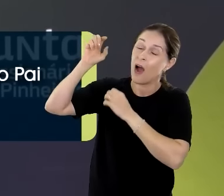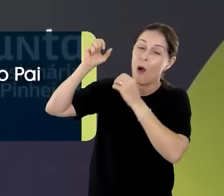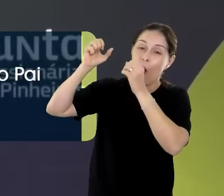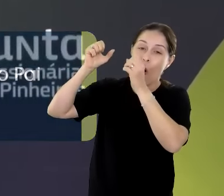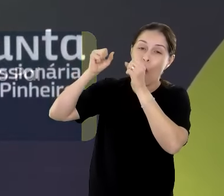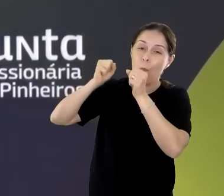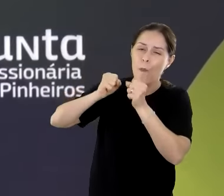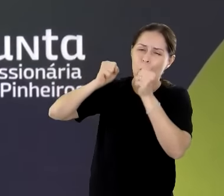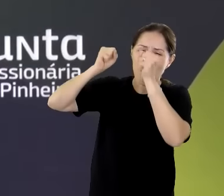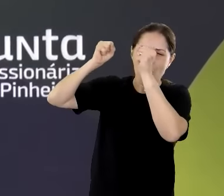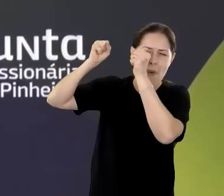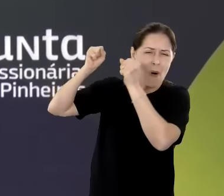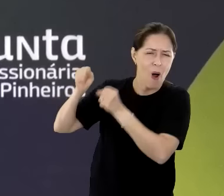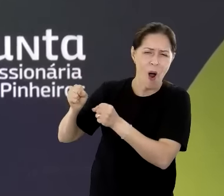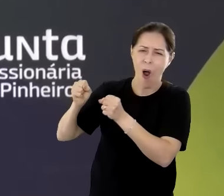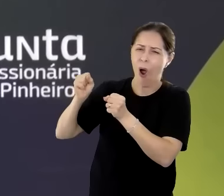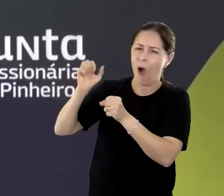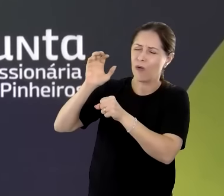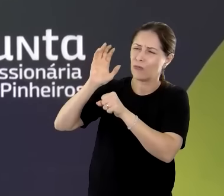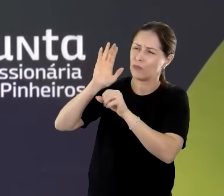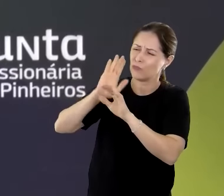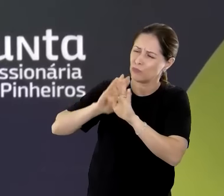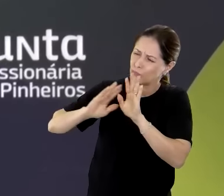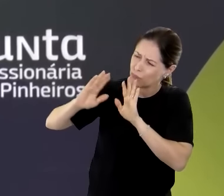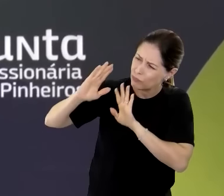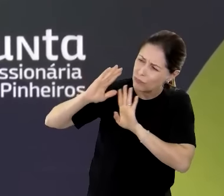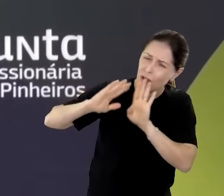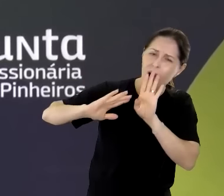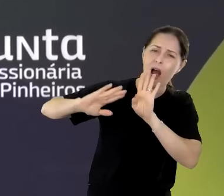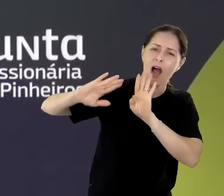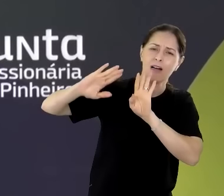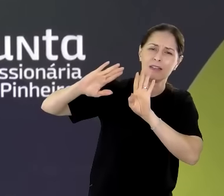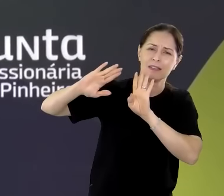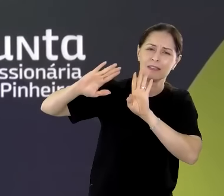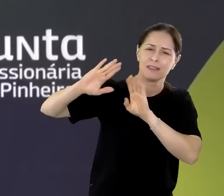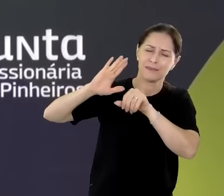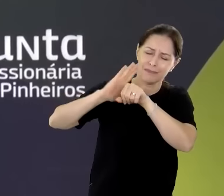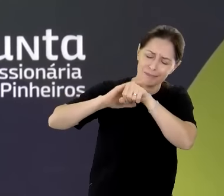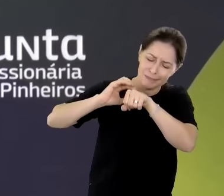Quão cuidadoso Ele é? Quão generoso Ele é, quão providente Ele é,